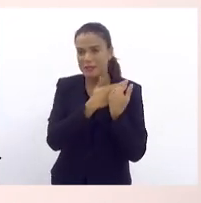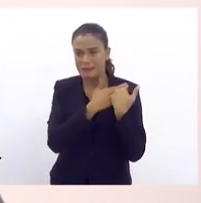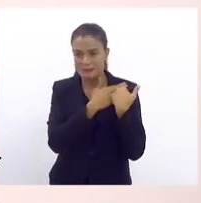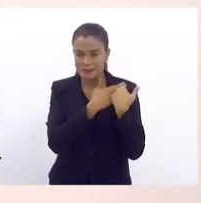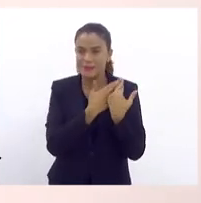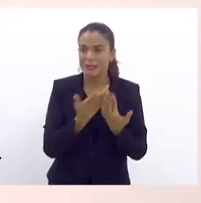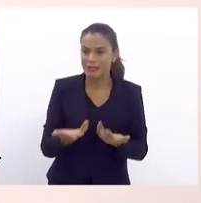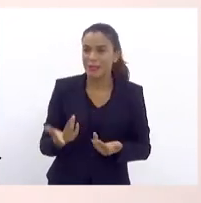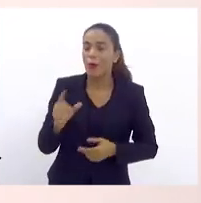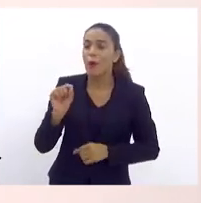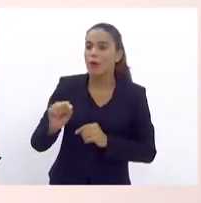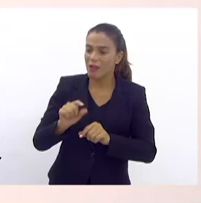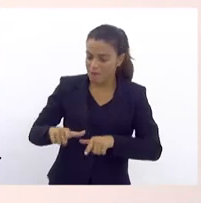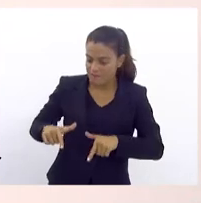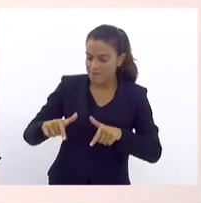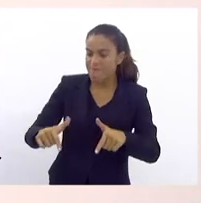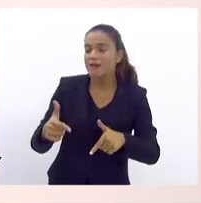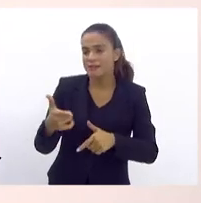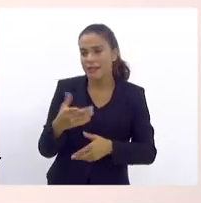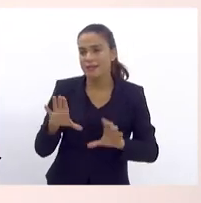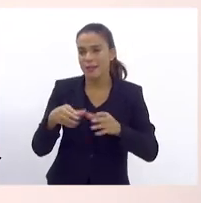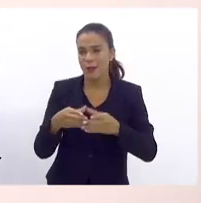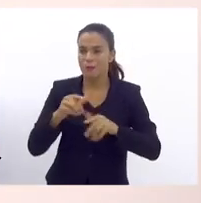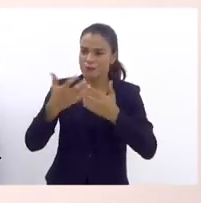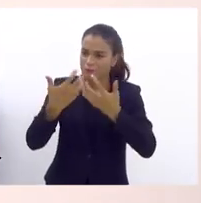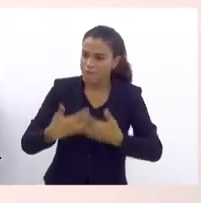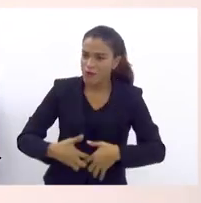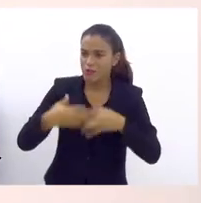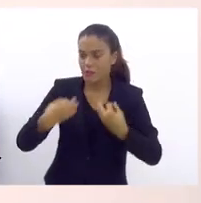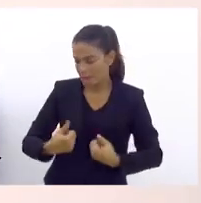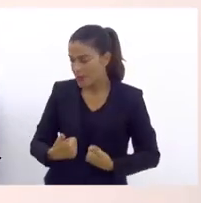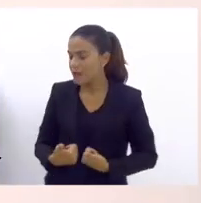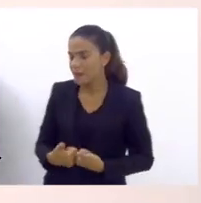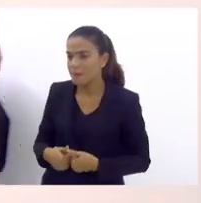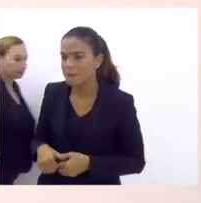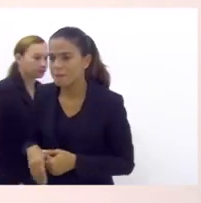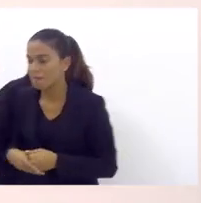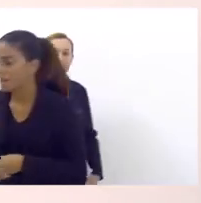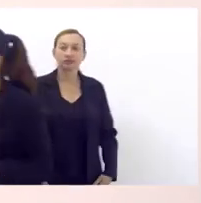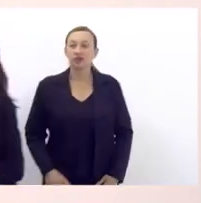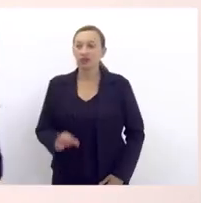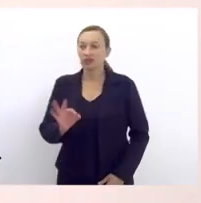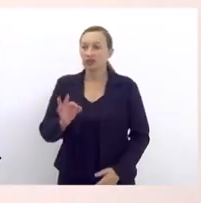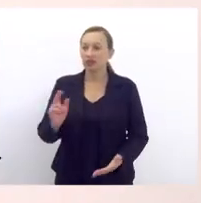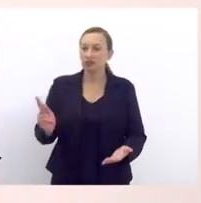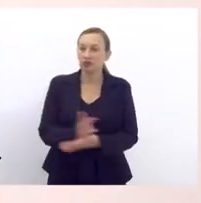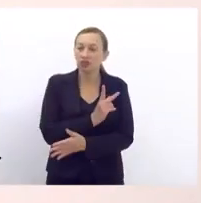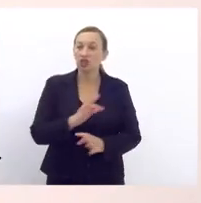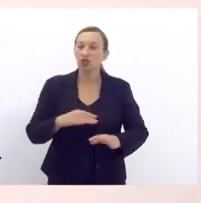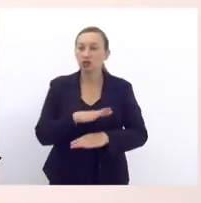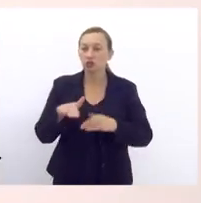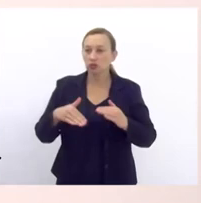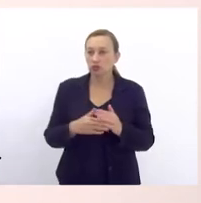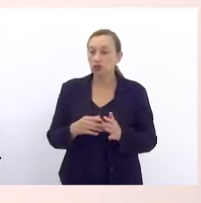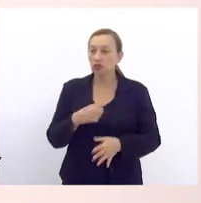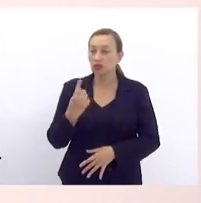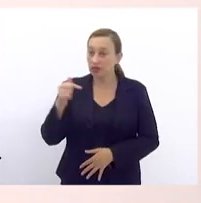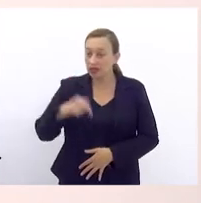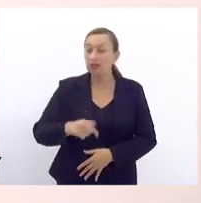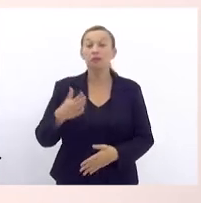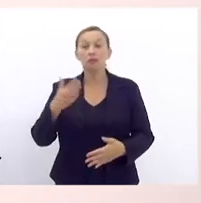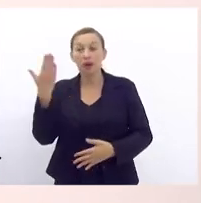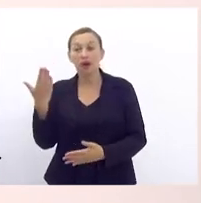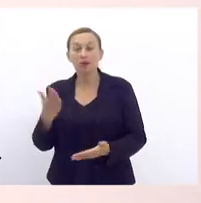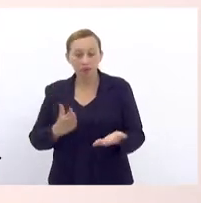é o fazer essa comissão funcionar bem eu tenho certeza que isso vai acontecer e todos nós estamos aqui exatamente para